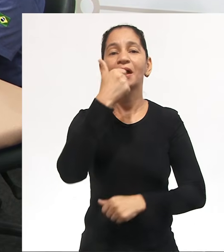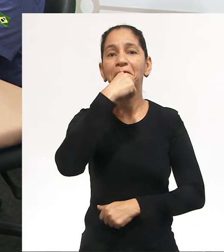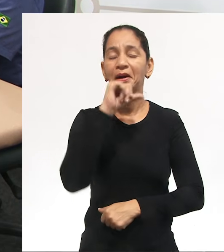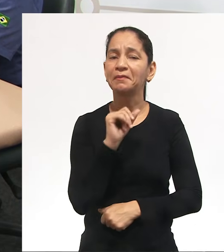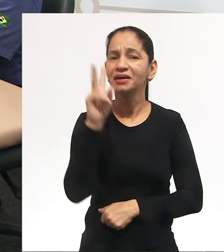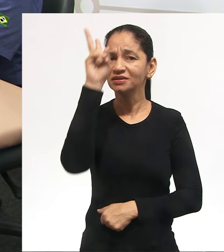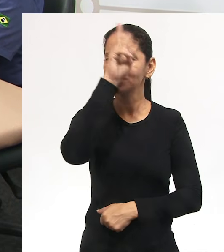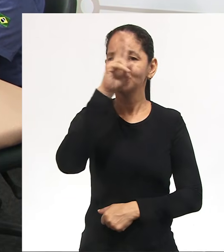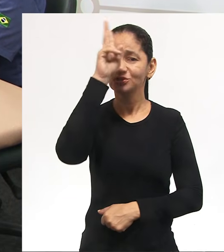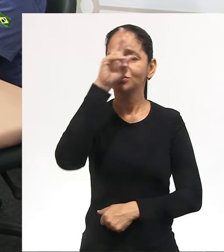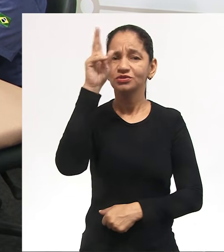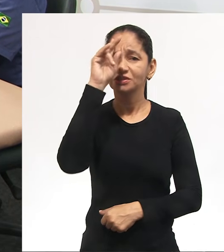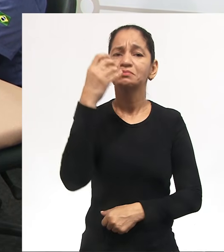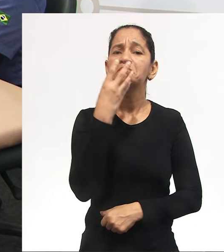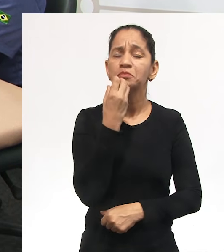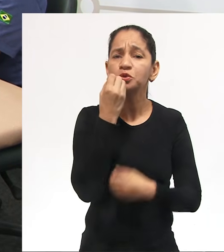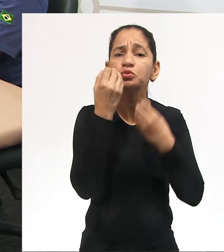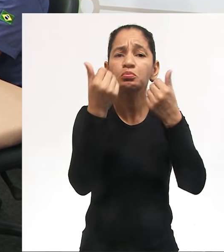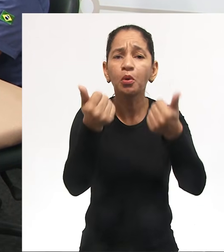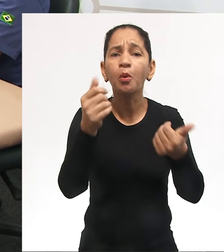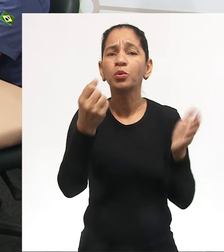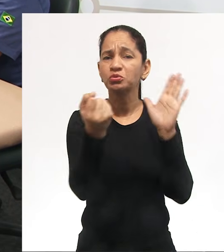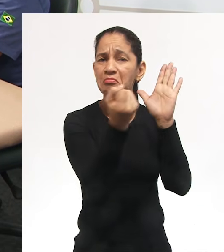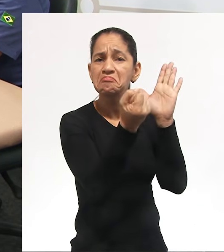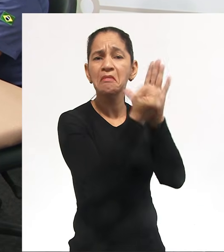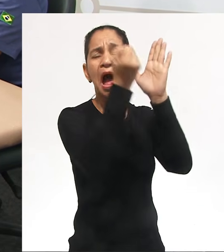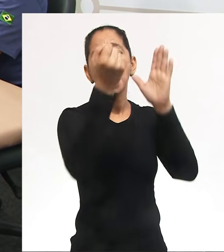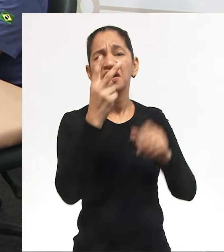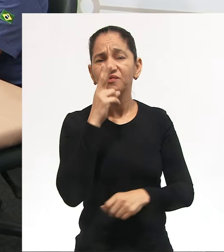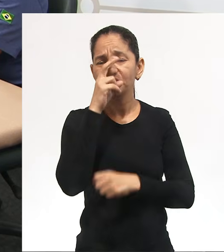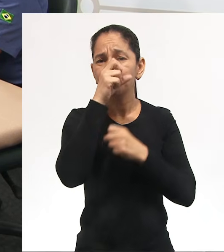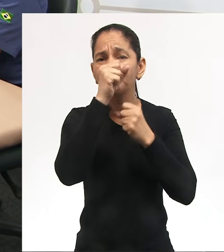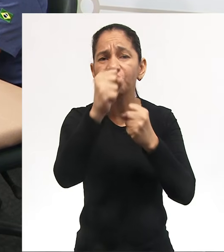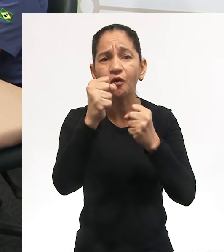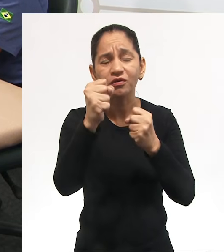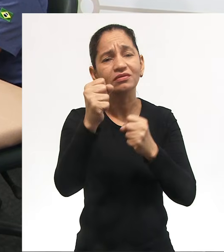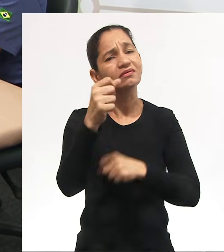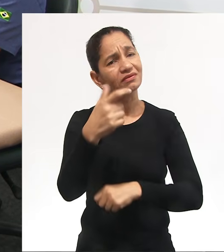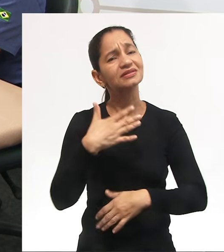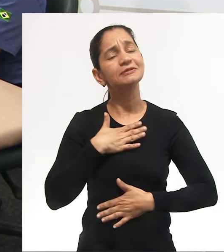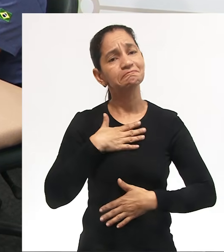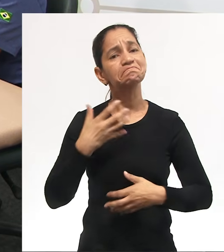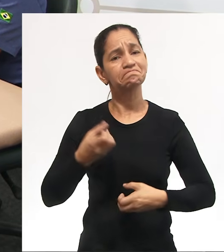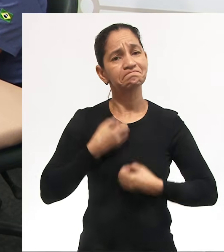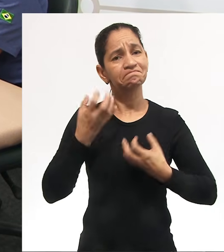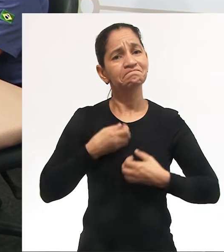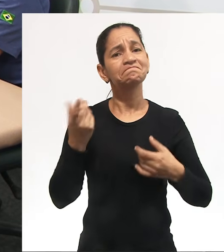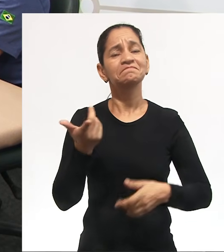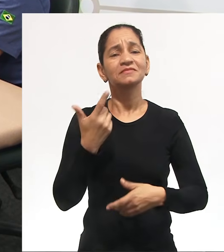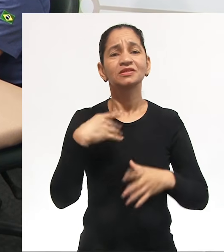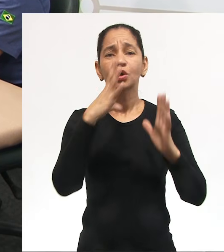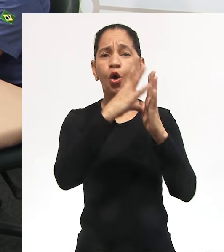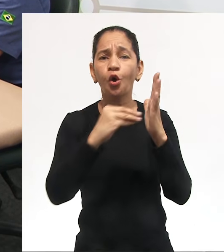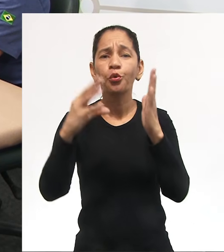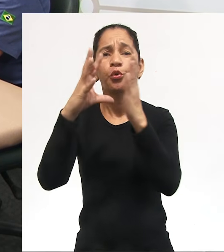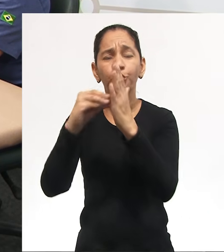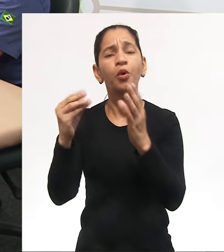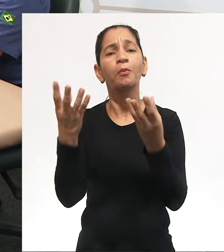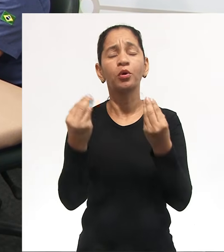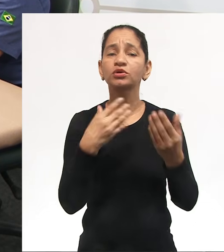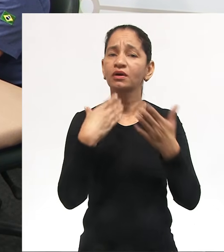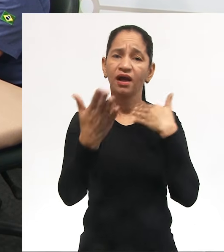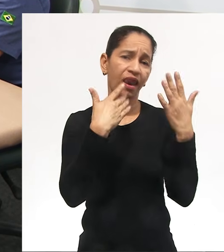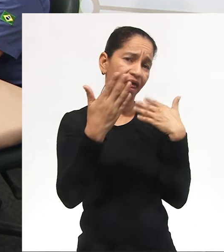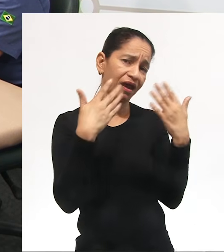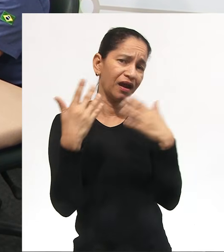quadro. Professora, olha que história inspiradora. Obrigado por compartilhar com a gente, obrigado por nos inspirar, por a